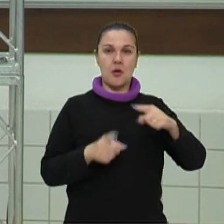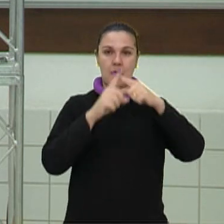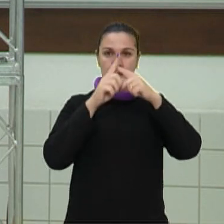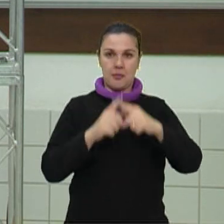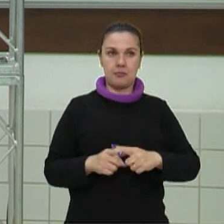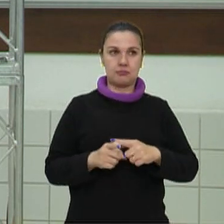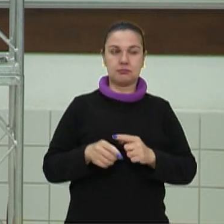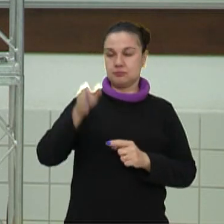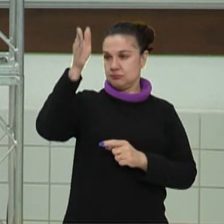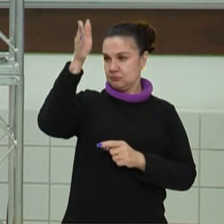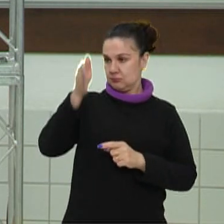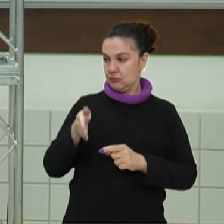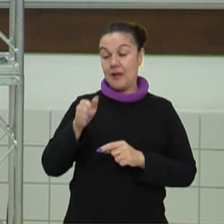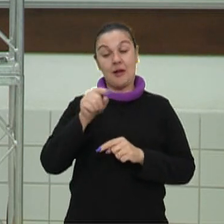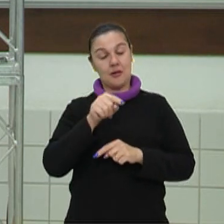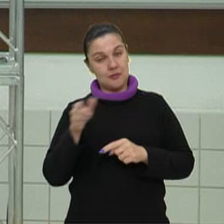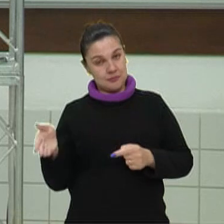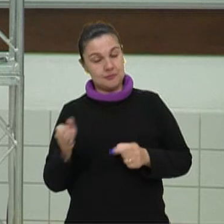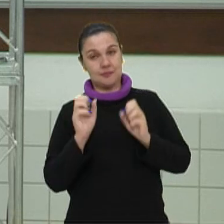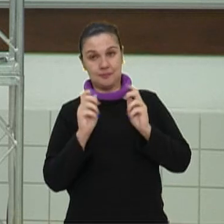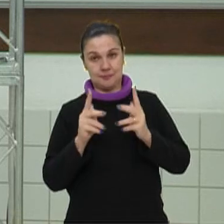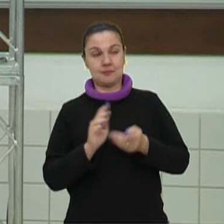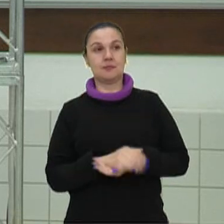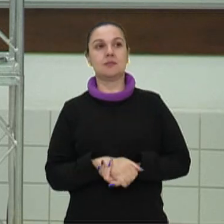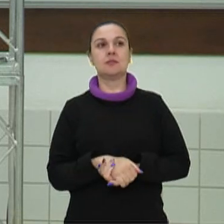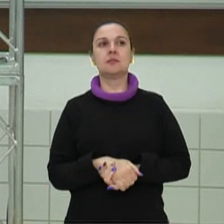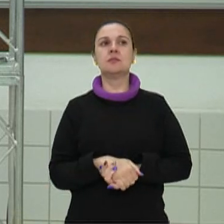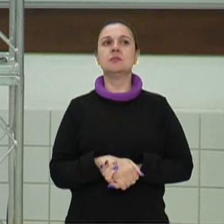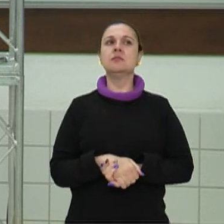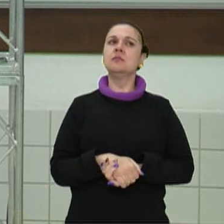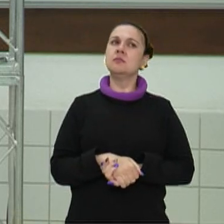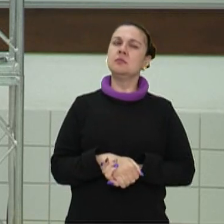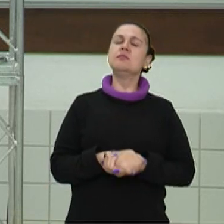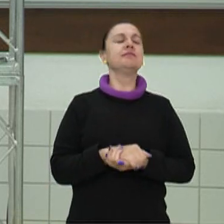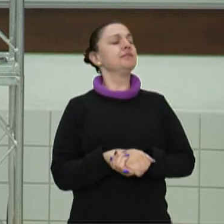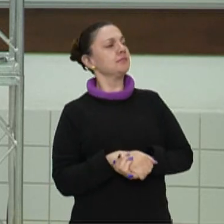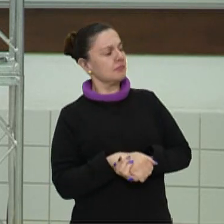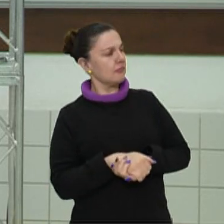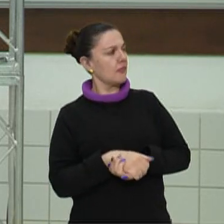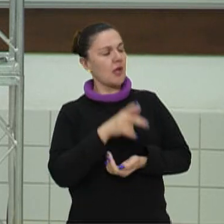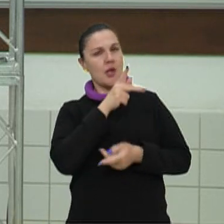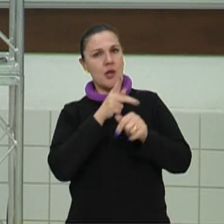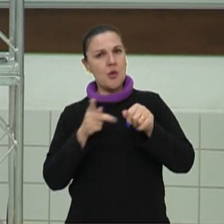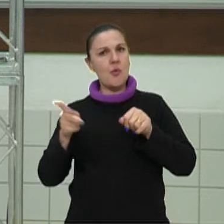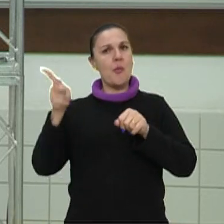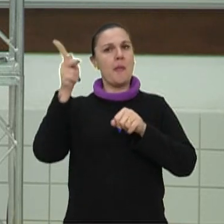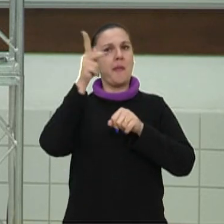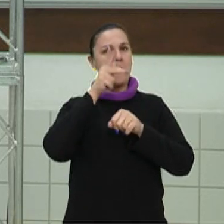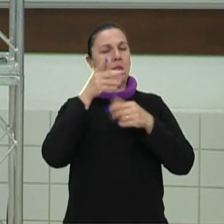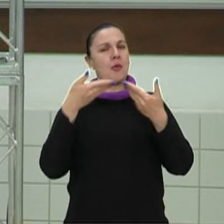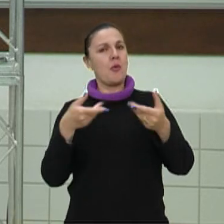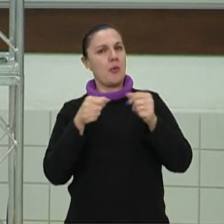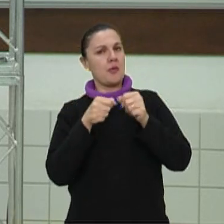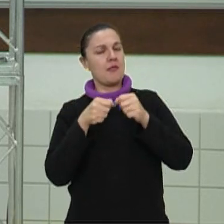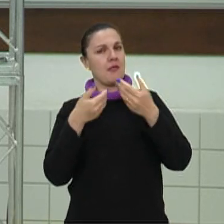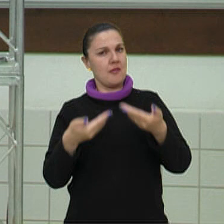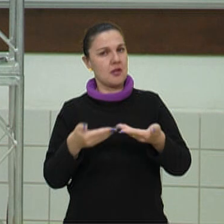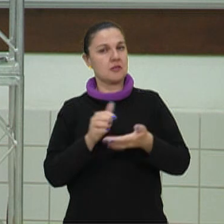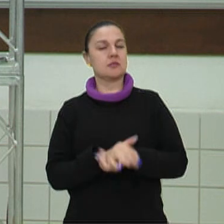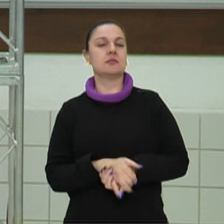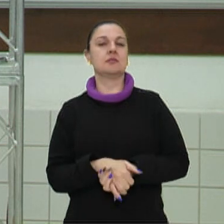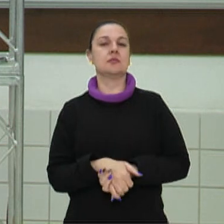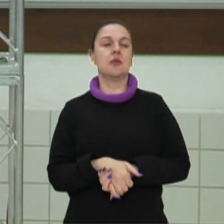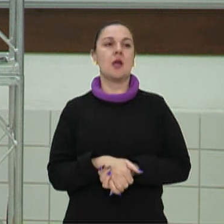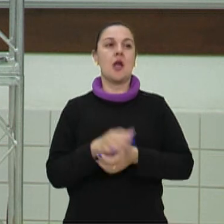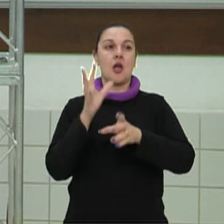multiplica pela medida da largura, ok? E o perímetro? O que é o perímetro de um retângulo? O perímetro